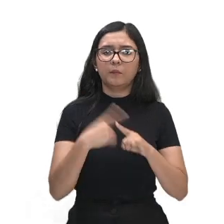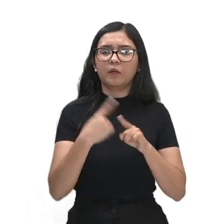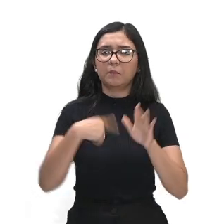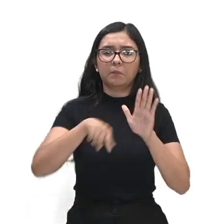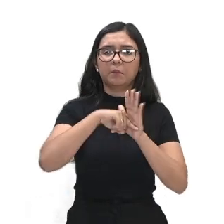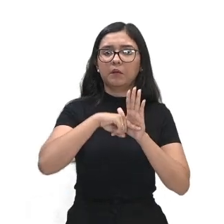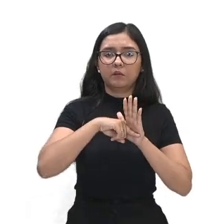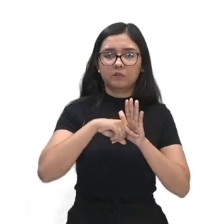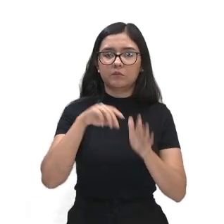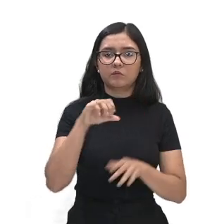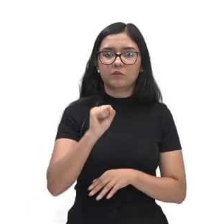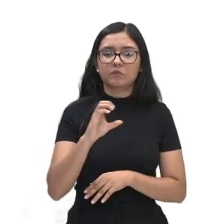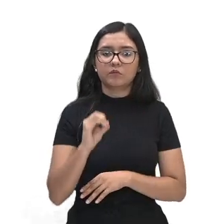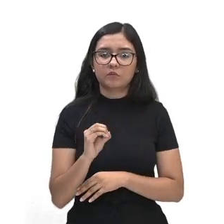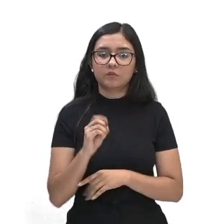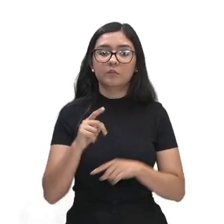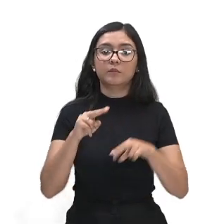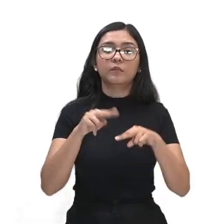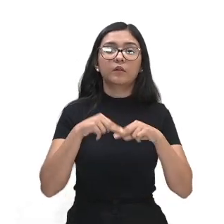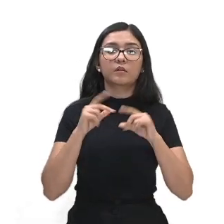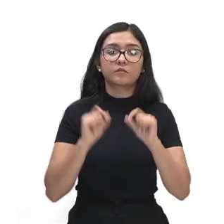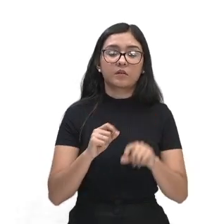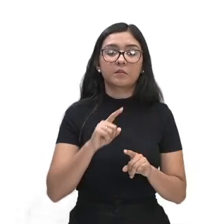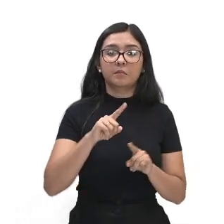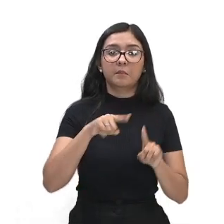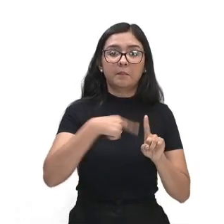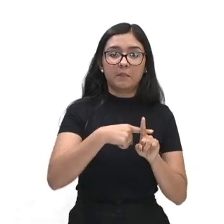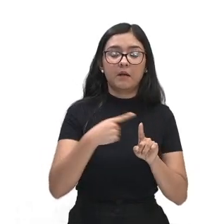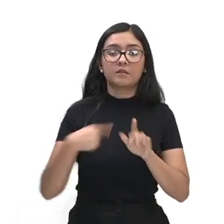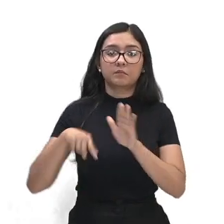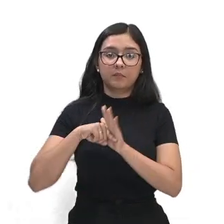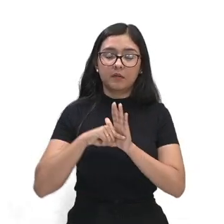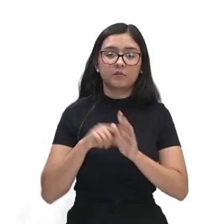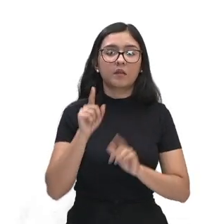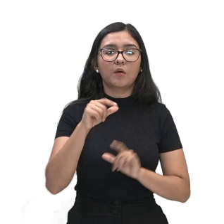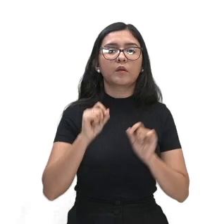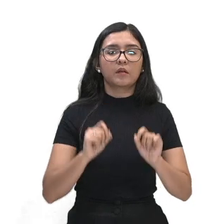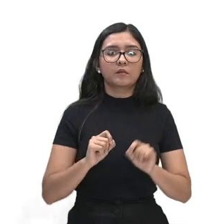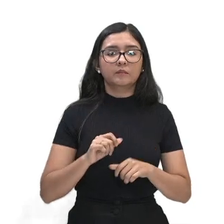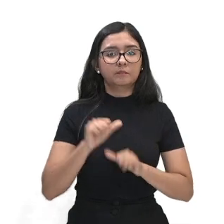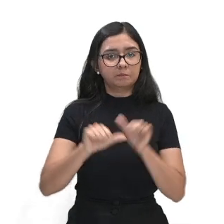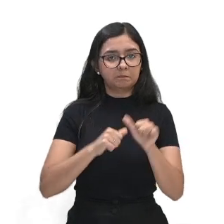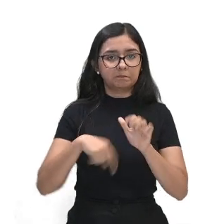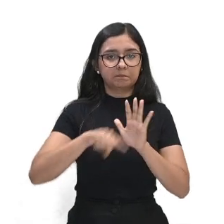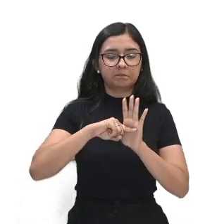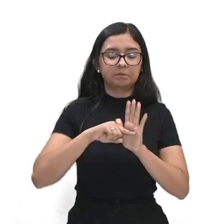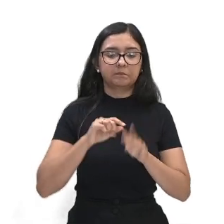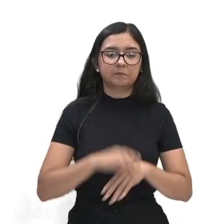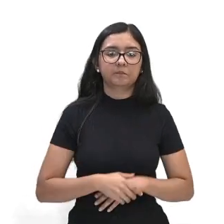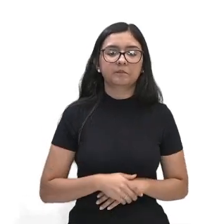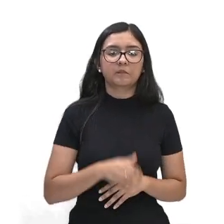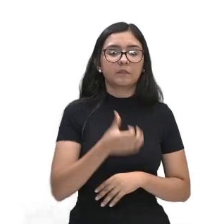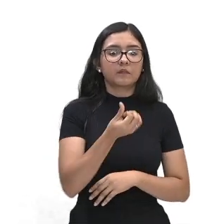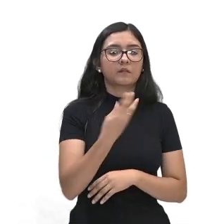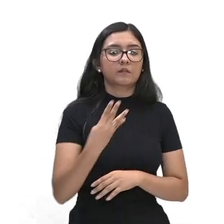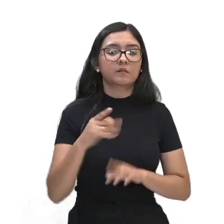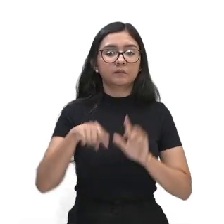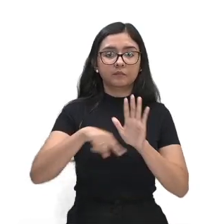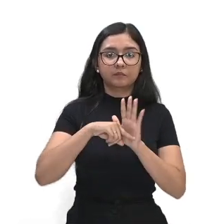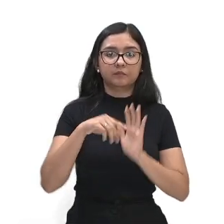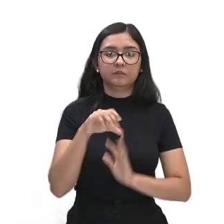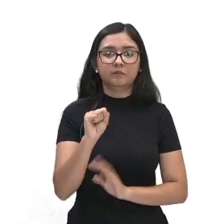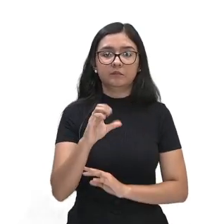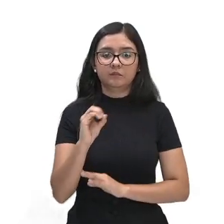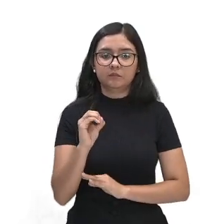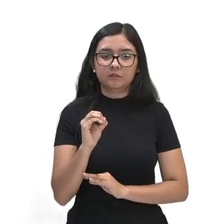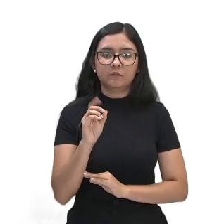Porque mais menos 80 é menos 80. Então, 64 menos 80, eu vou ter aqui um valor